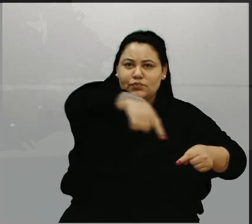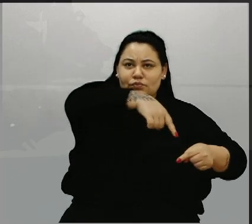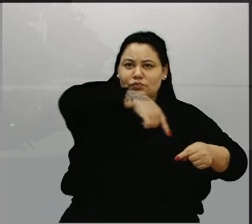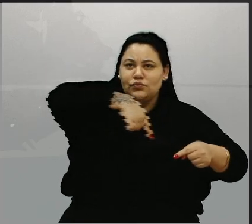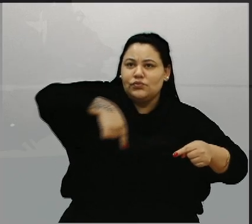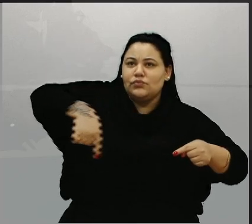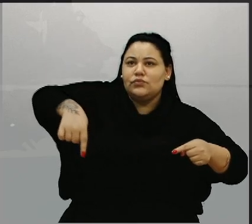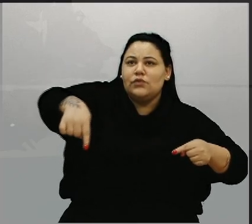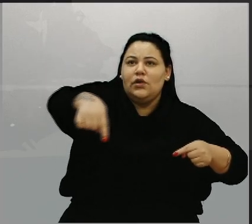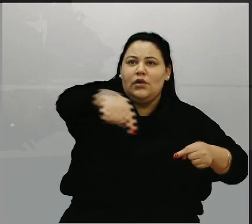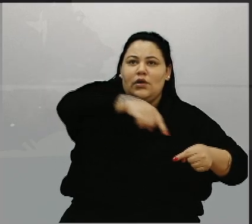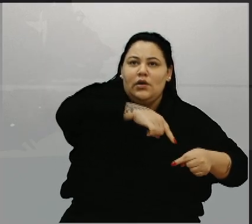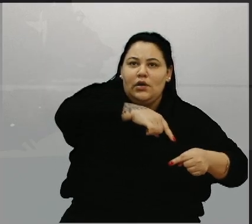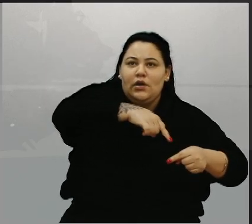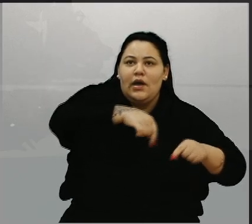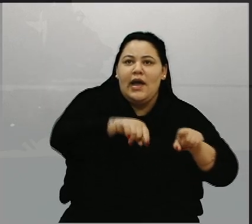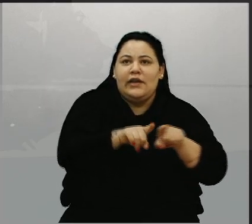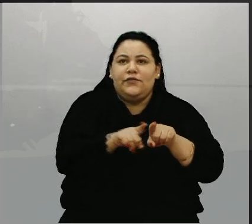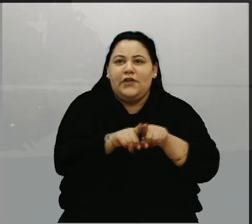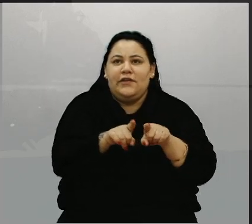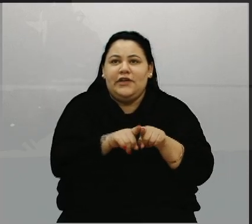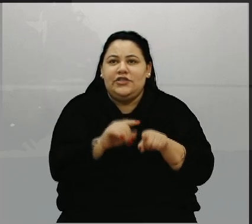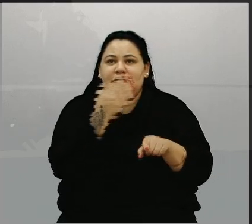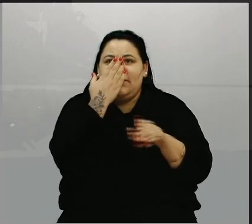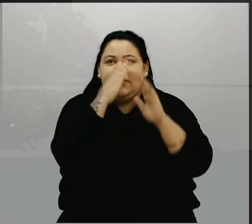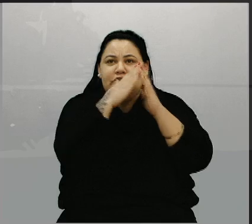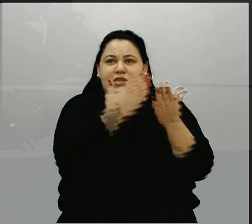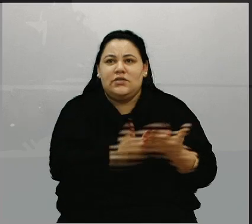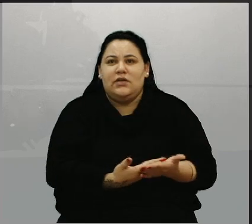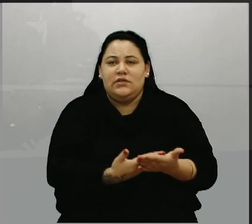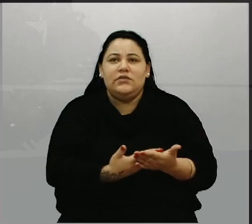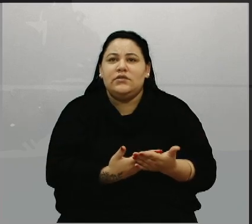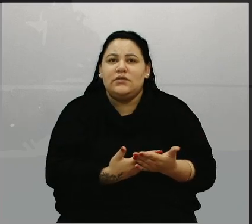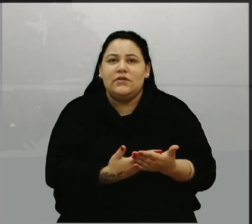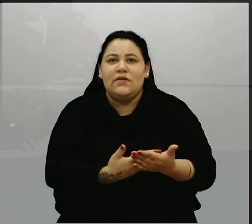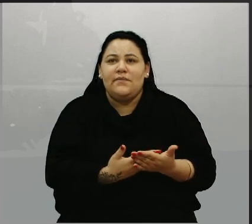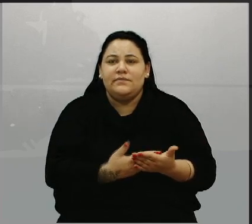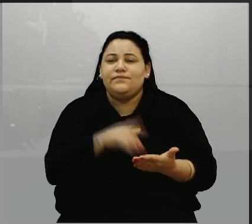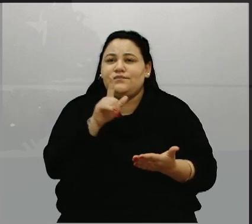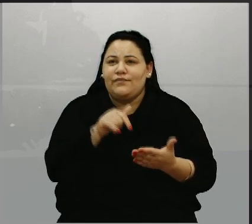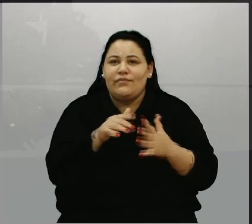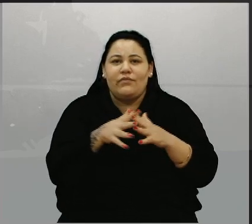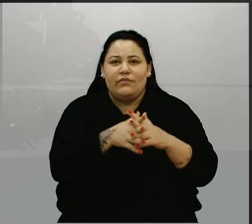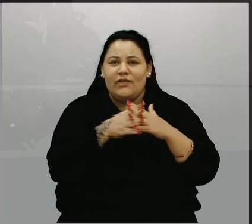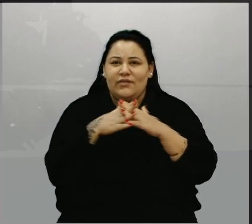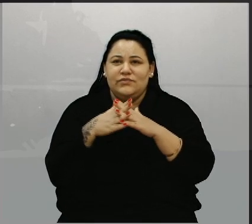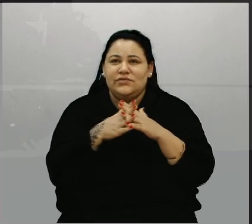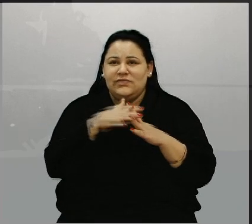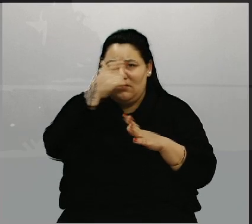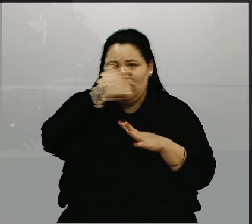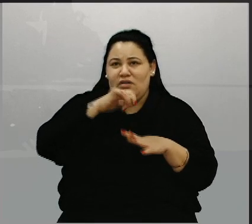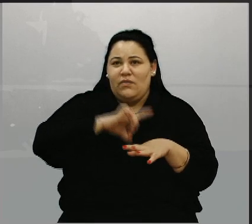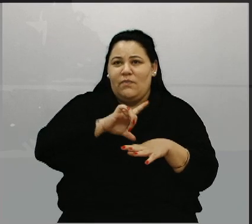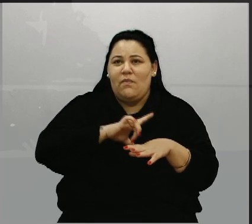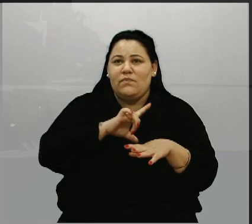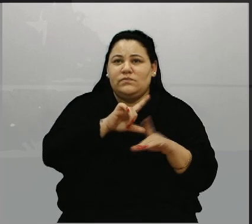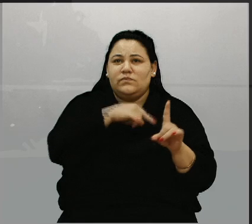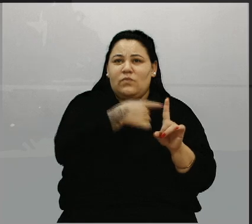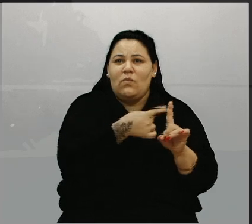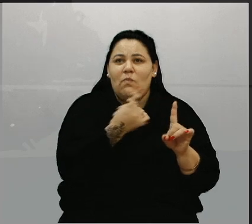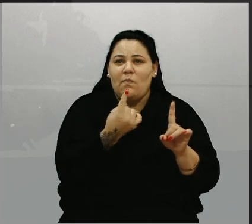a parte de baixo dela já foi toda levada. Então, é uma situação bem complicada. Acho que tem mais uma foto desse espaço, essa